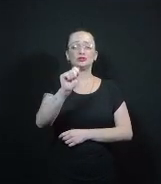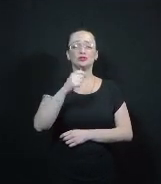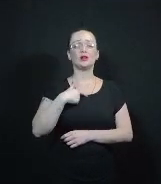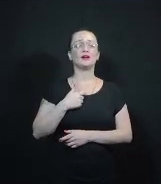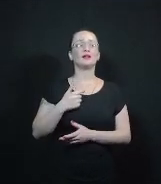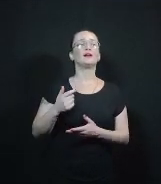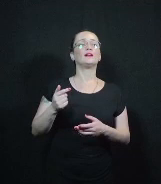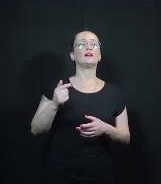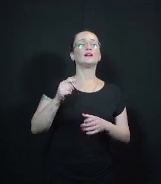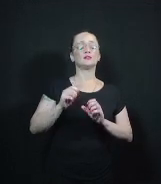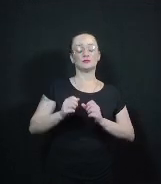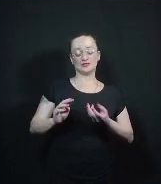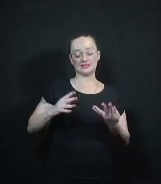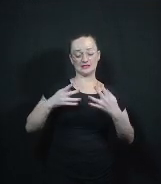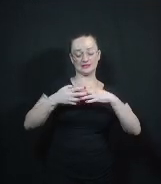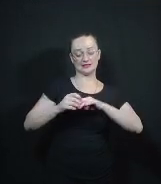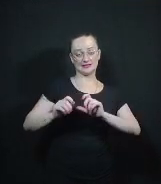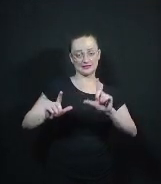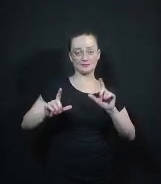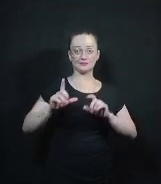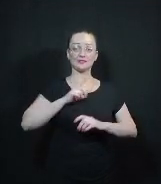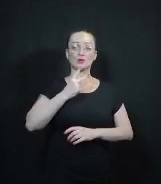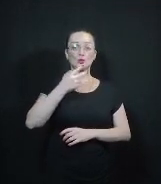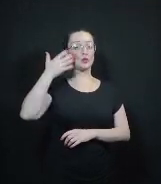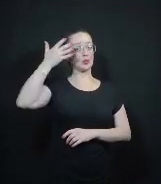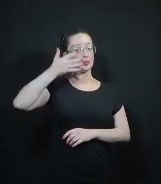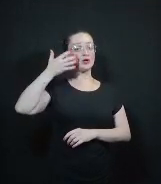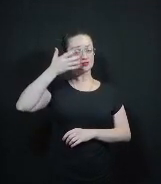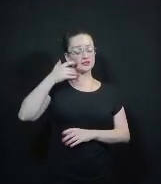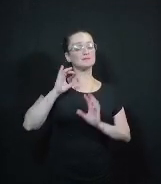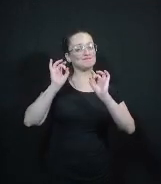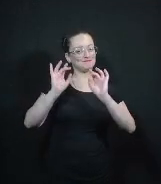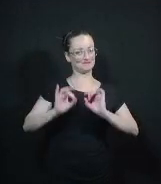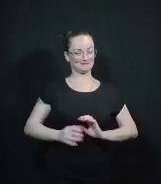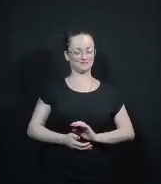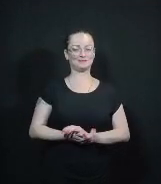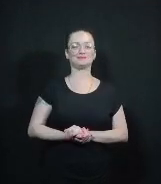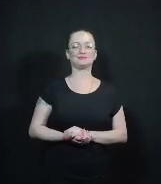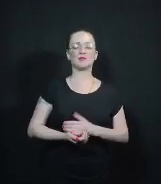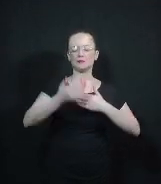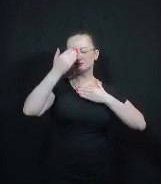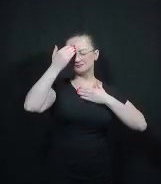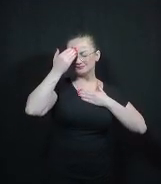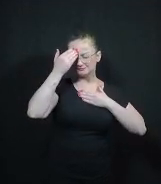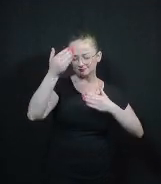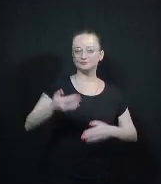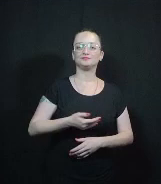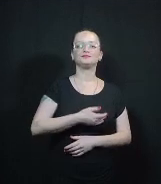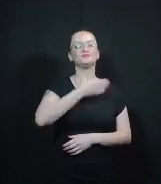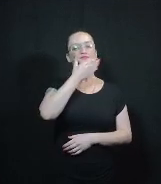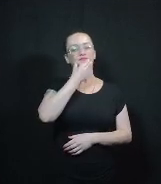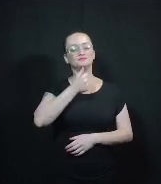em Cena, em que a gente vai ter 2 palestras bem especiais. Muito obrigado a todos e todas, e,